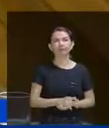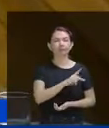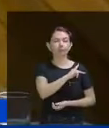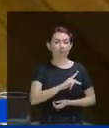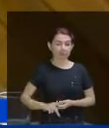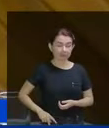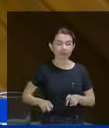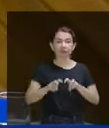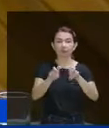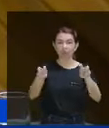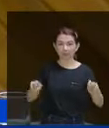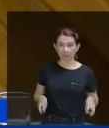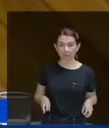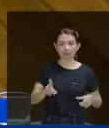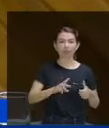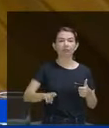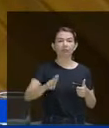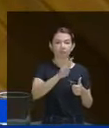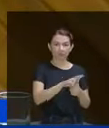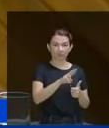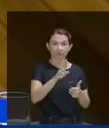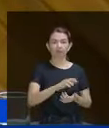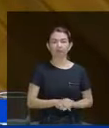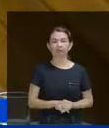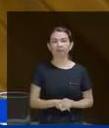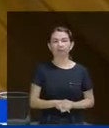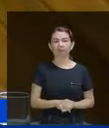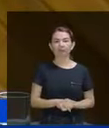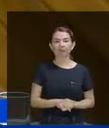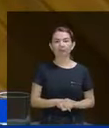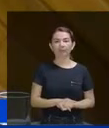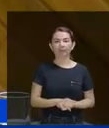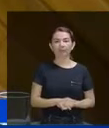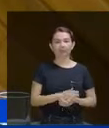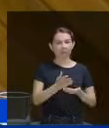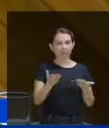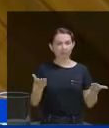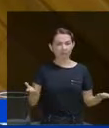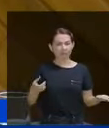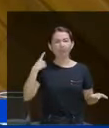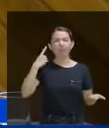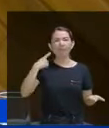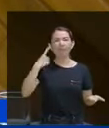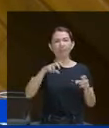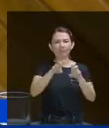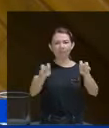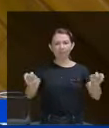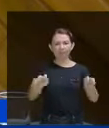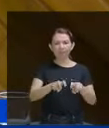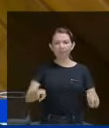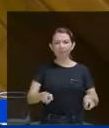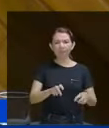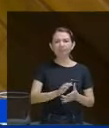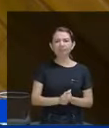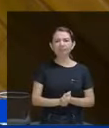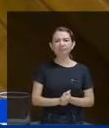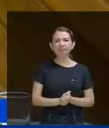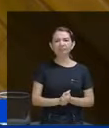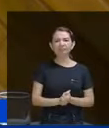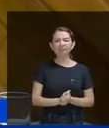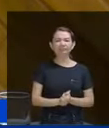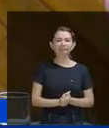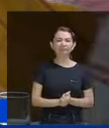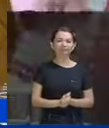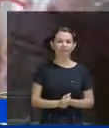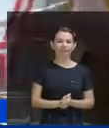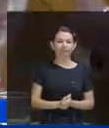Presidente. Foco na juíza Paola Santos. Eleitoral, ela é branca, de cabelos castanhos escuros,